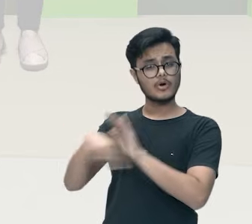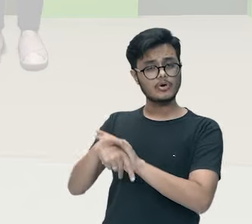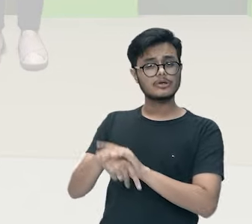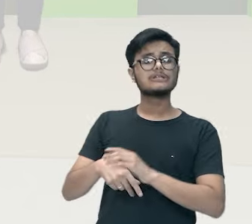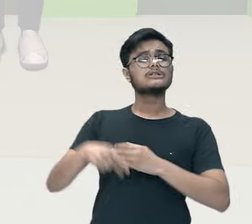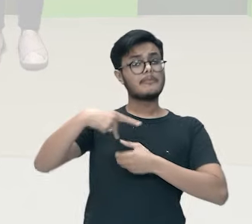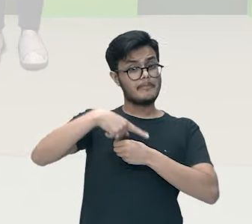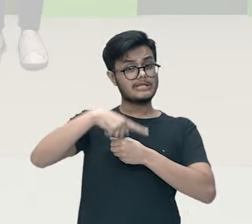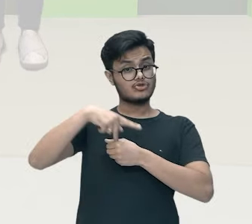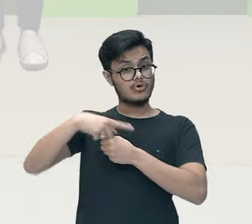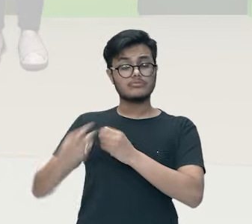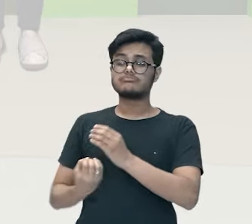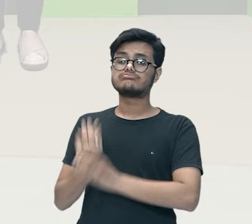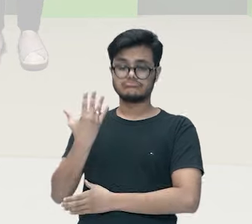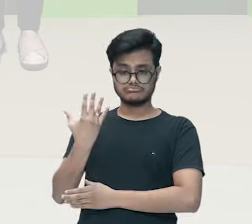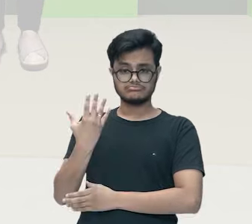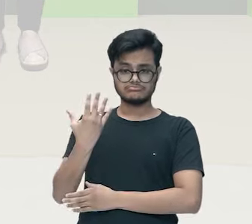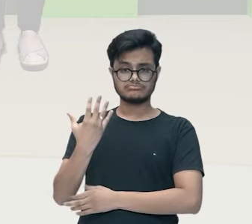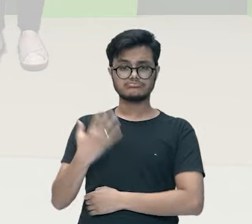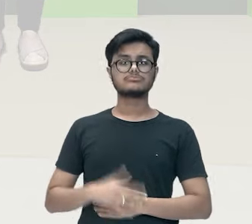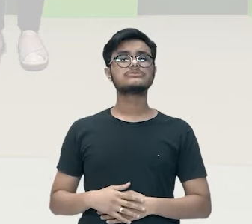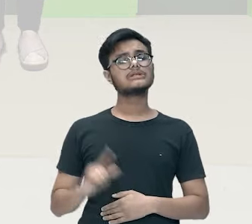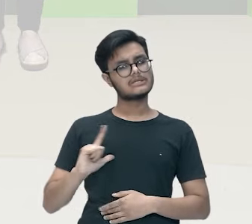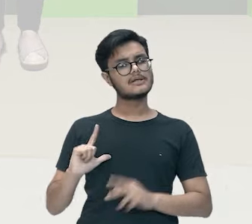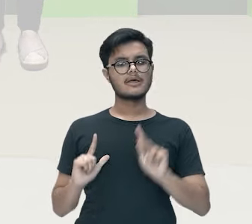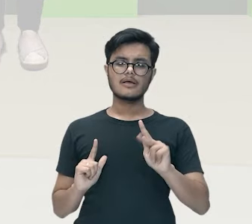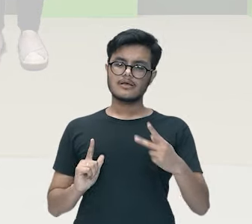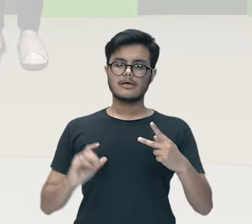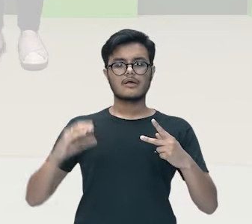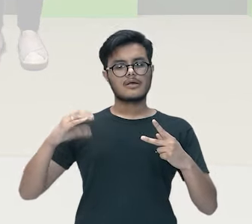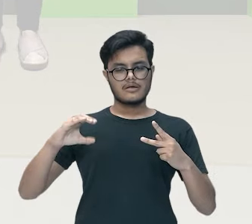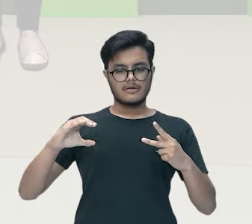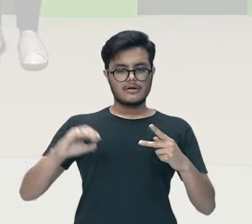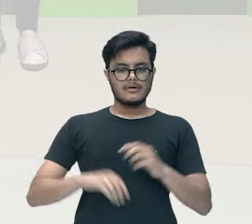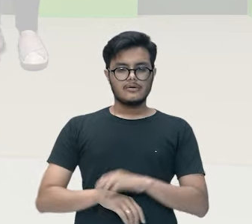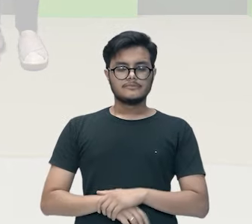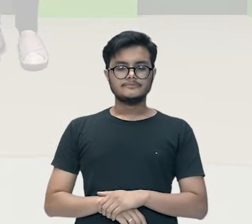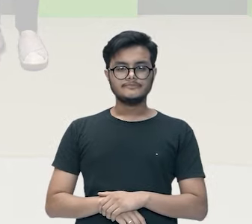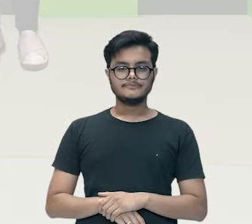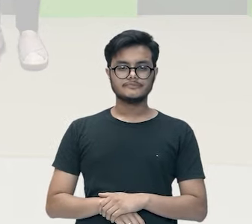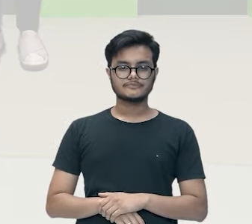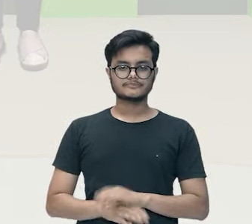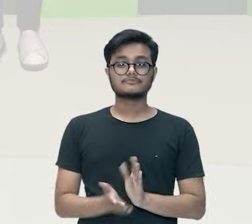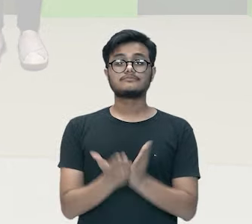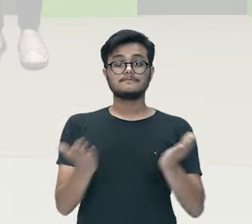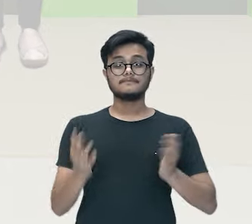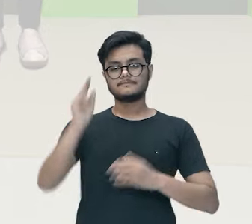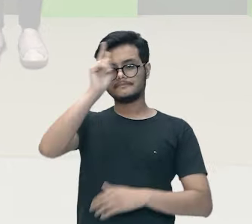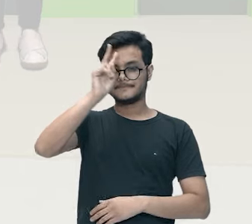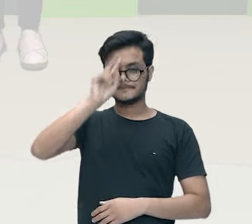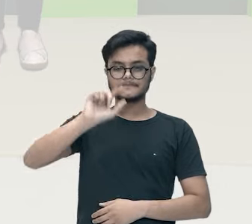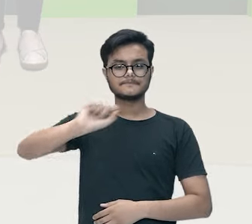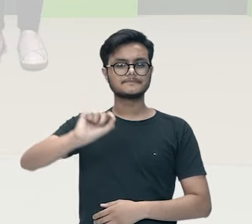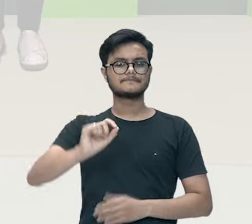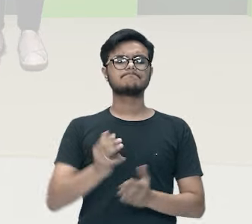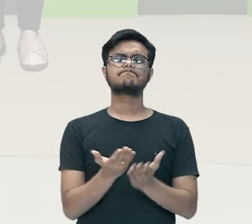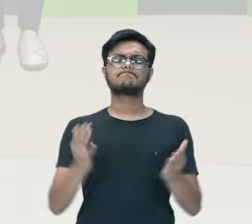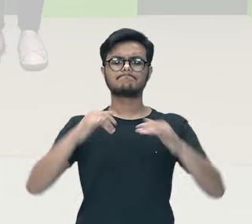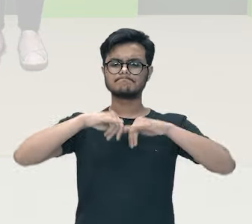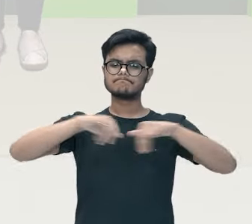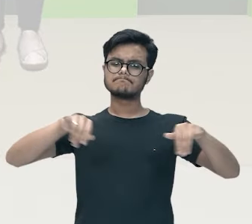que são formadas a partir, que tem hidrocarbonetos, né? Formados a partir de hidrocarbonetos. Quero reforçar com vocês aqui a